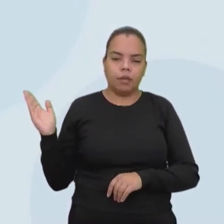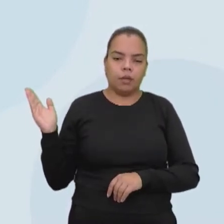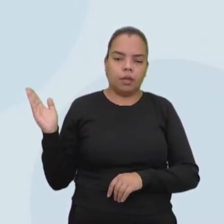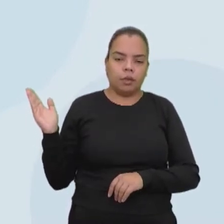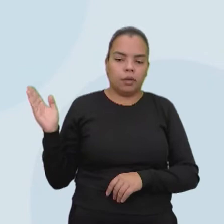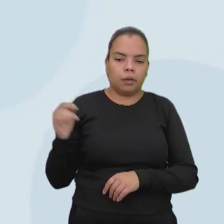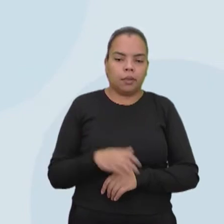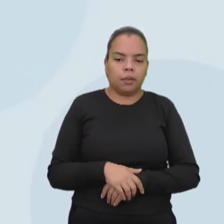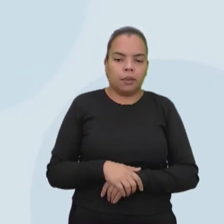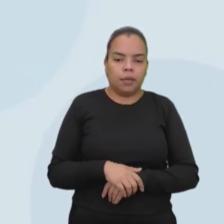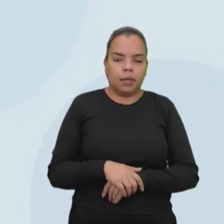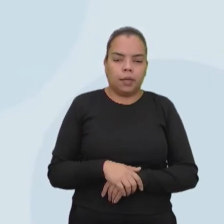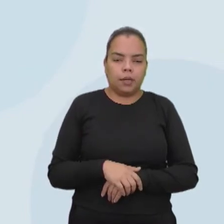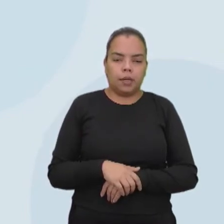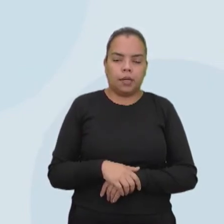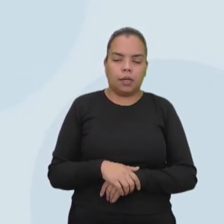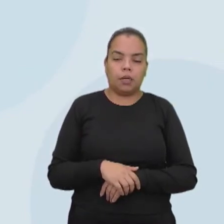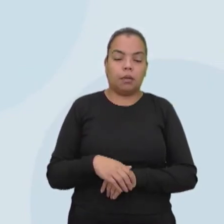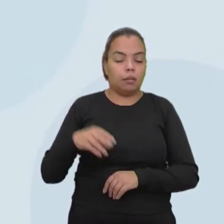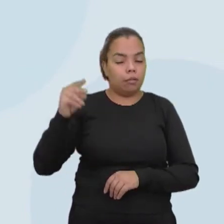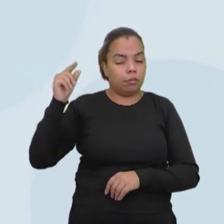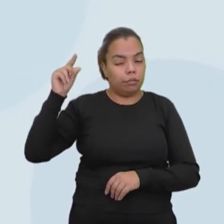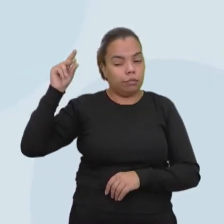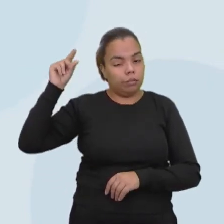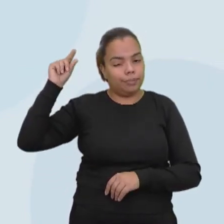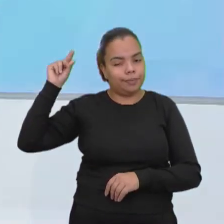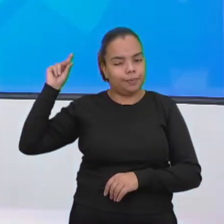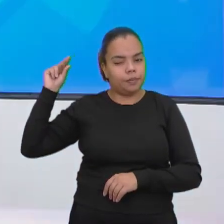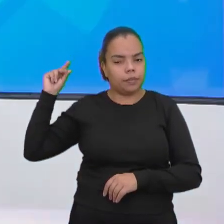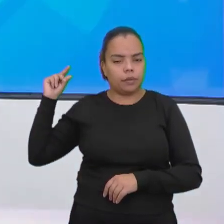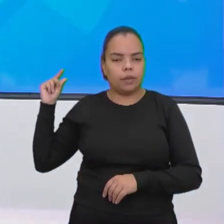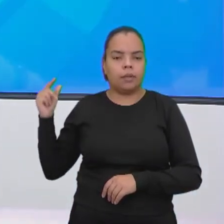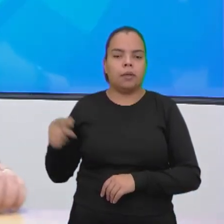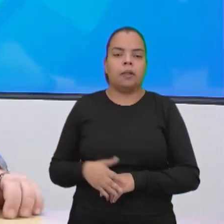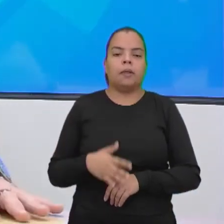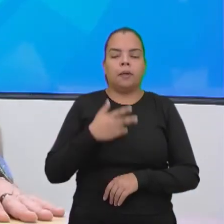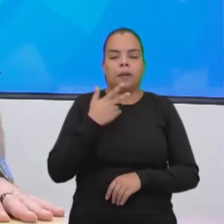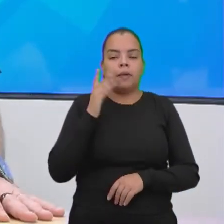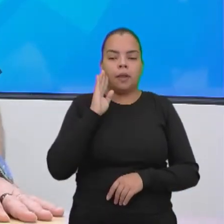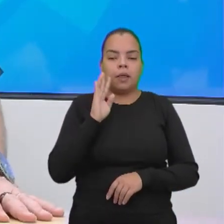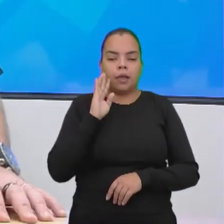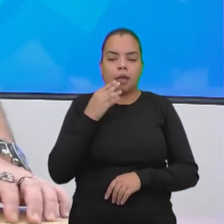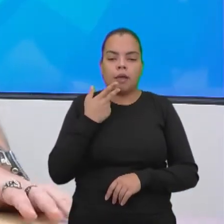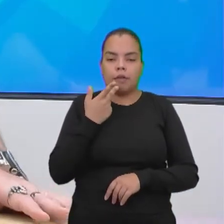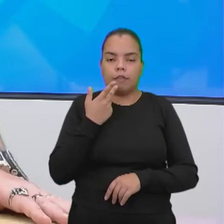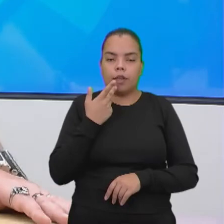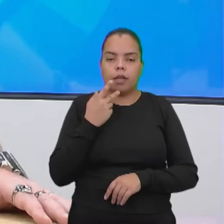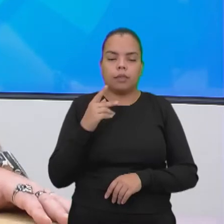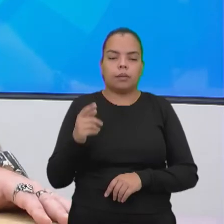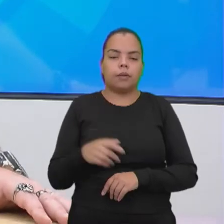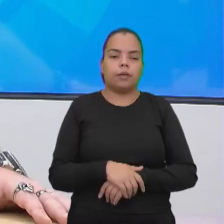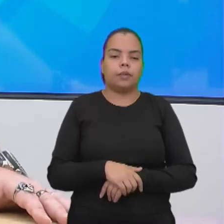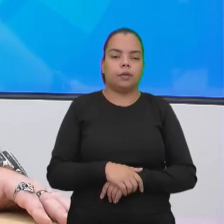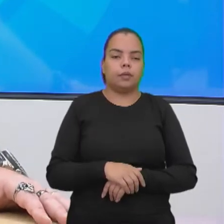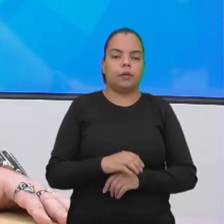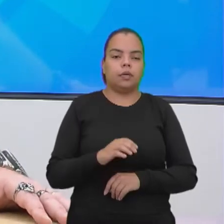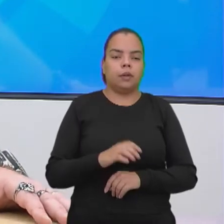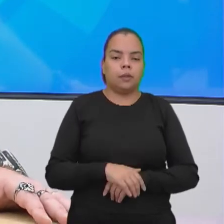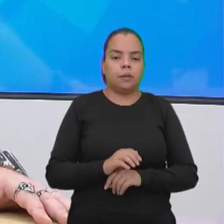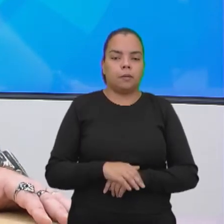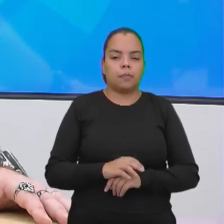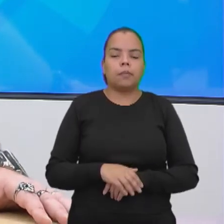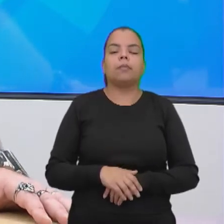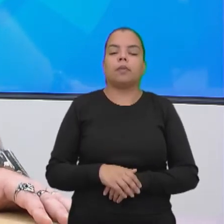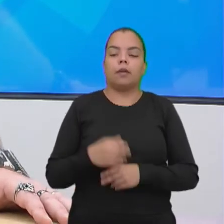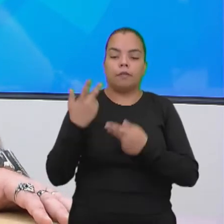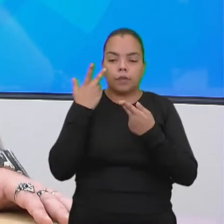sedimentares primitivos, né? Então é interessante aí falar sobre essa relação aí da Chapada de Diamantina, que é muito